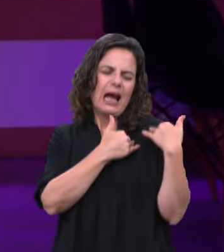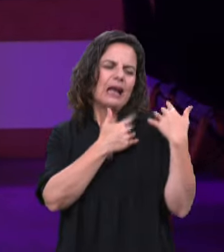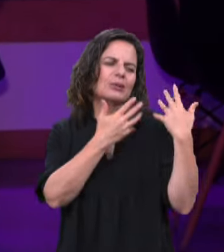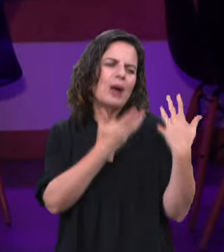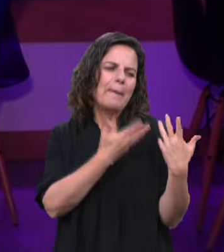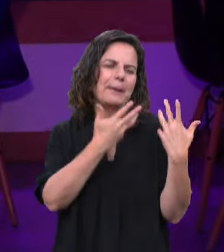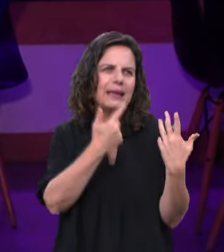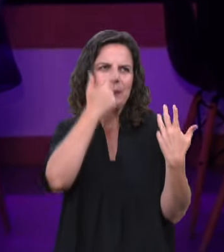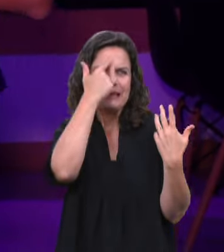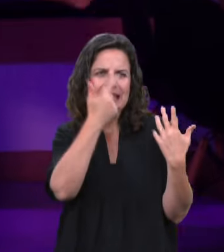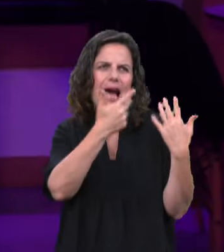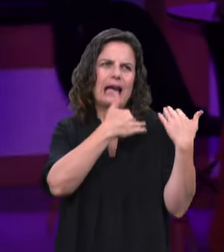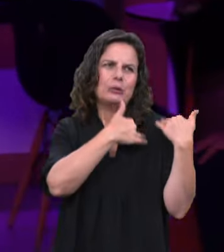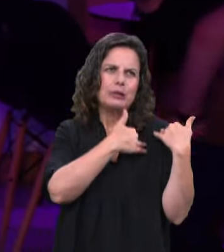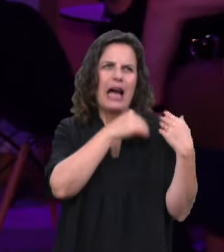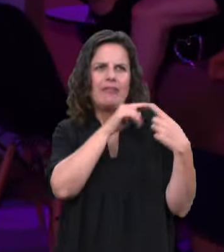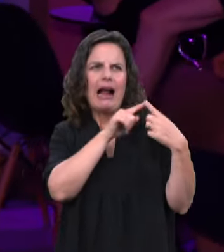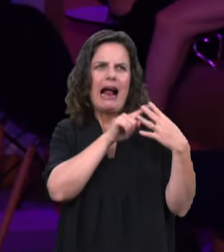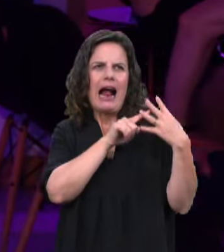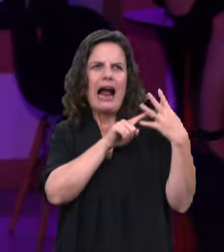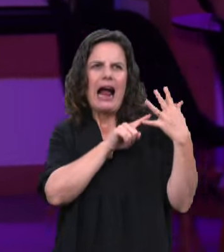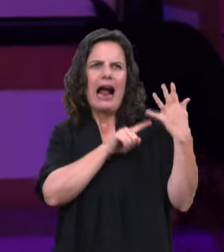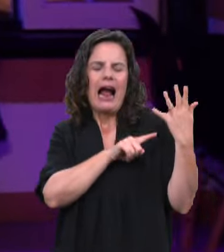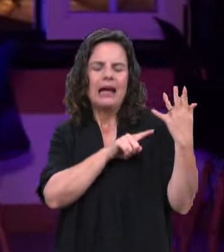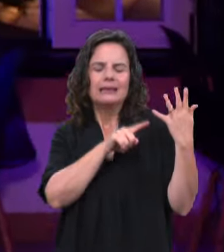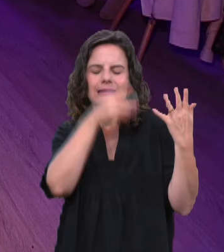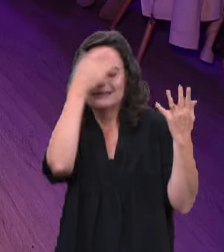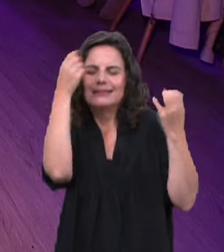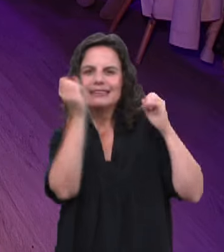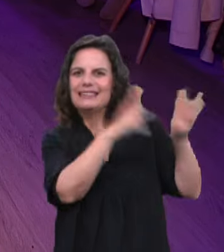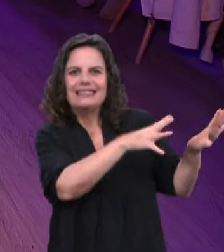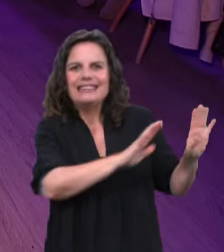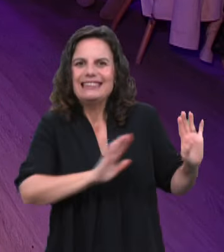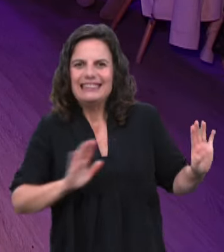me desresponsabilizar daquilo que são todas as nossas